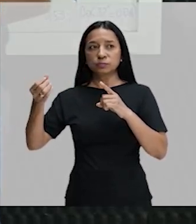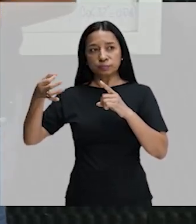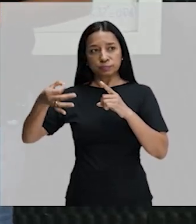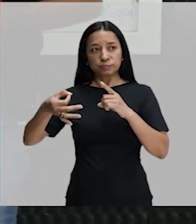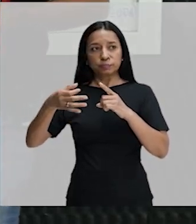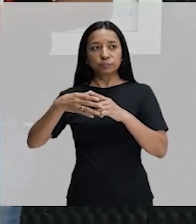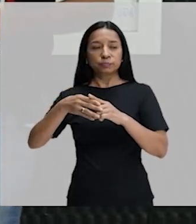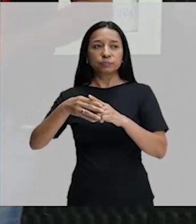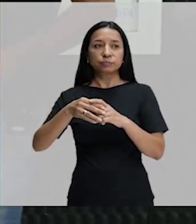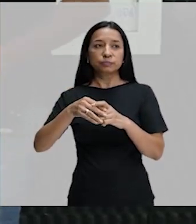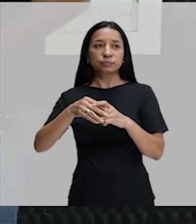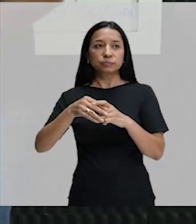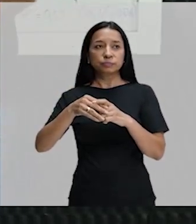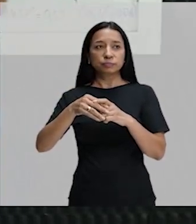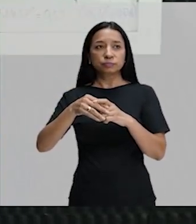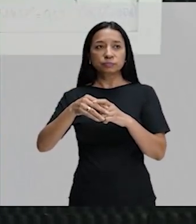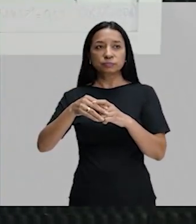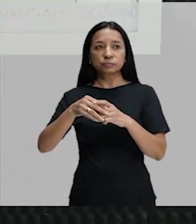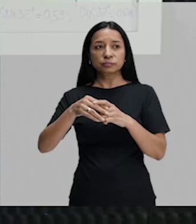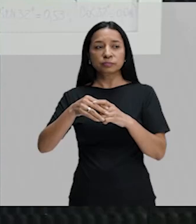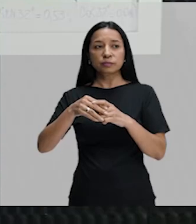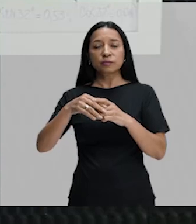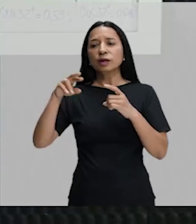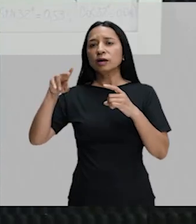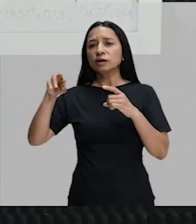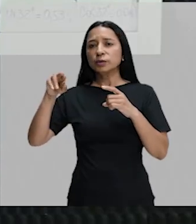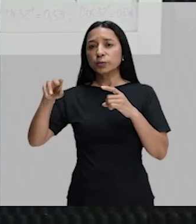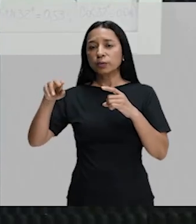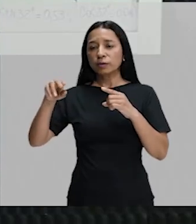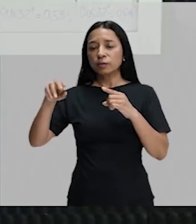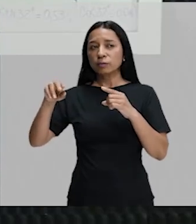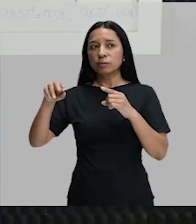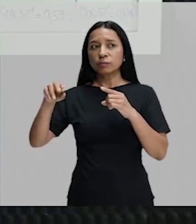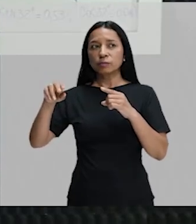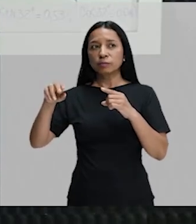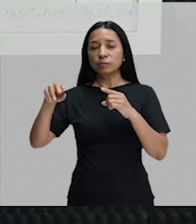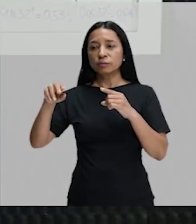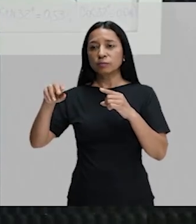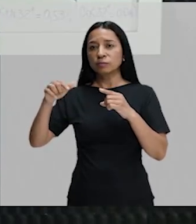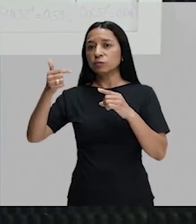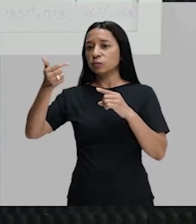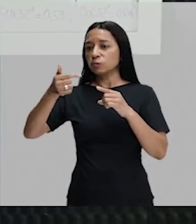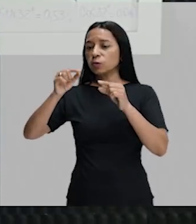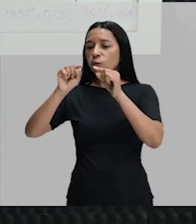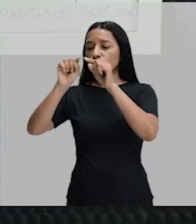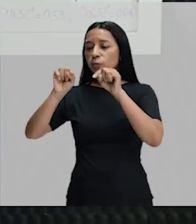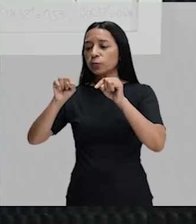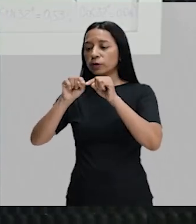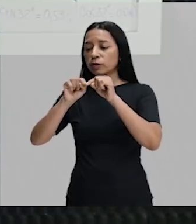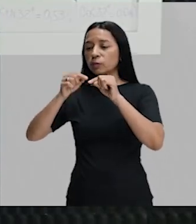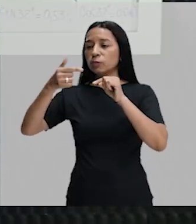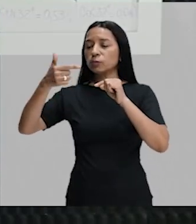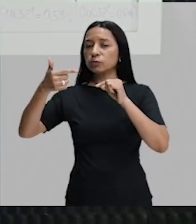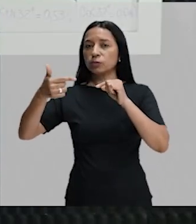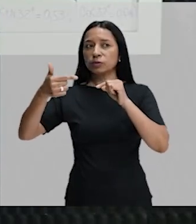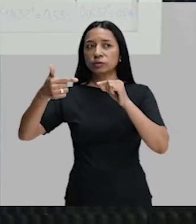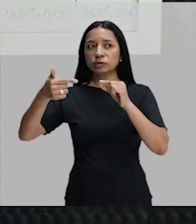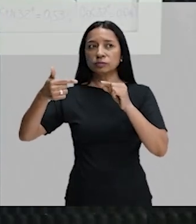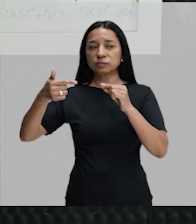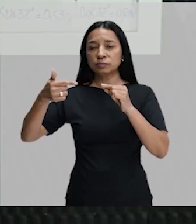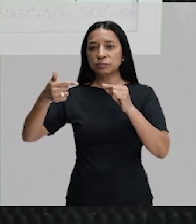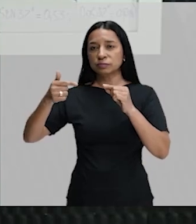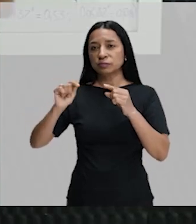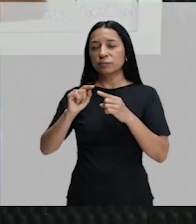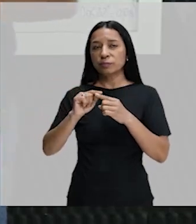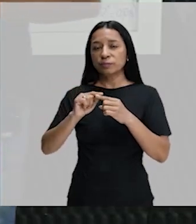Certo? Beleza? Vou fazer a mesma coisa nesse triângulo 2. Vou dividir o cateto